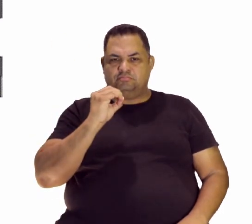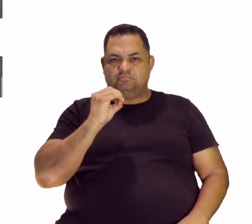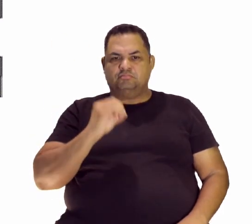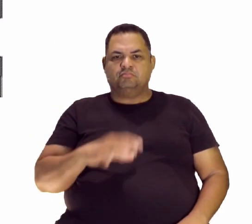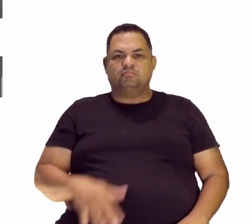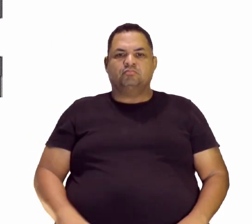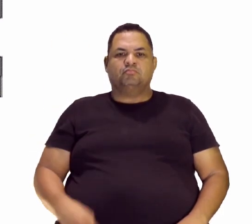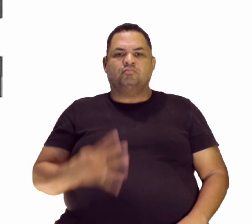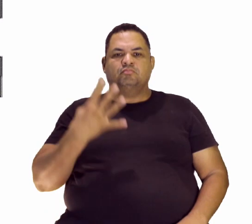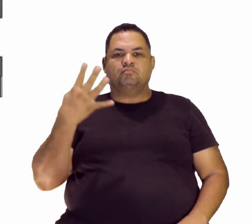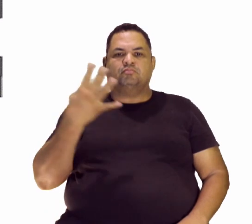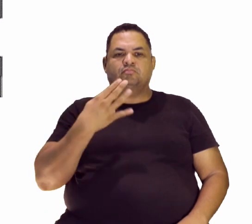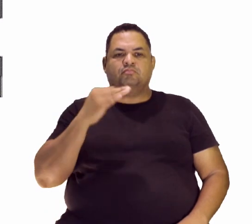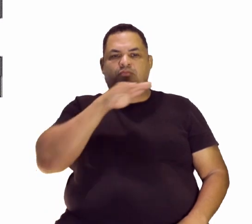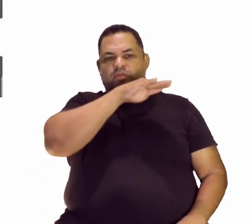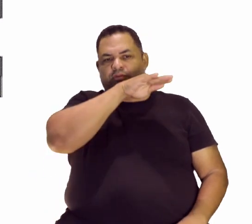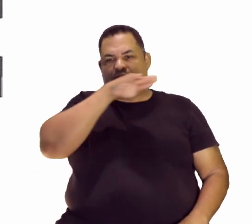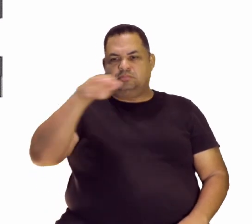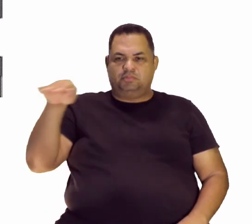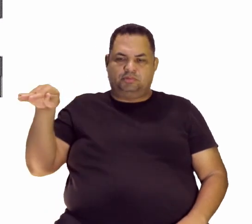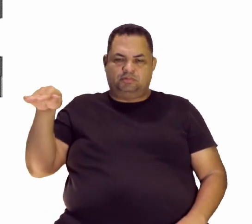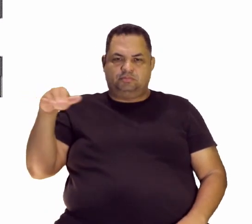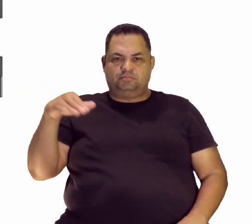no 4º período.